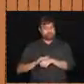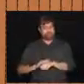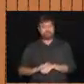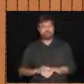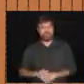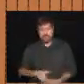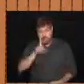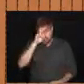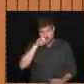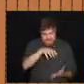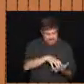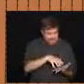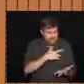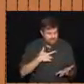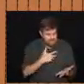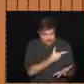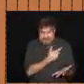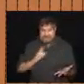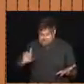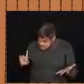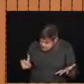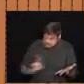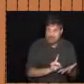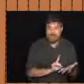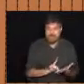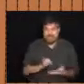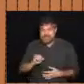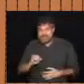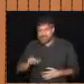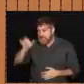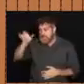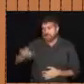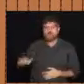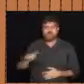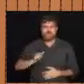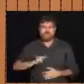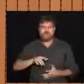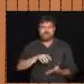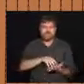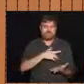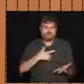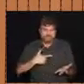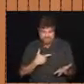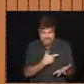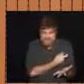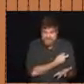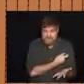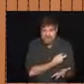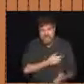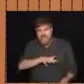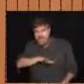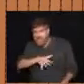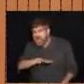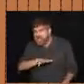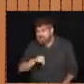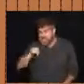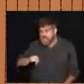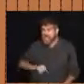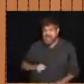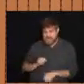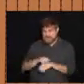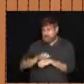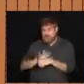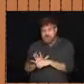procurar pelo atendimento médico. Fora isso, se ela for no centro de saúde, às vezes ela pode não estar com